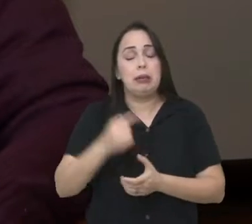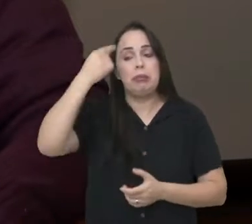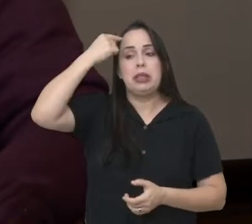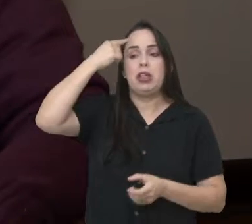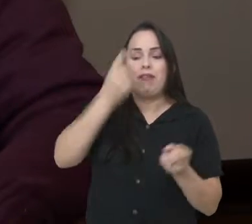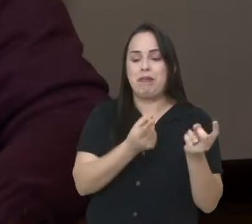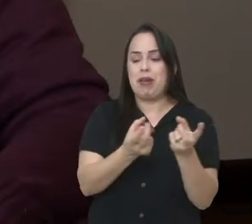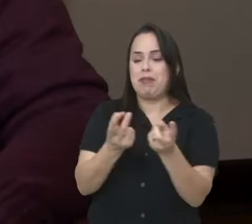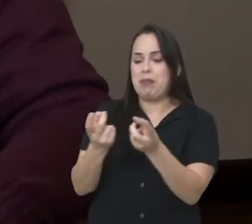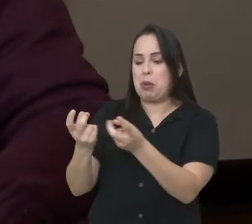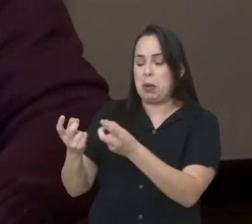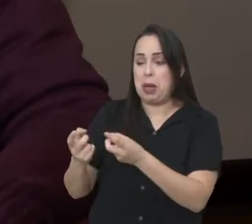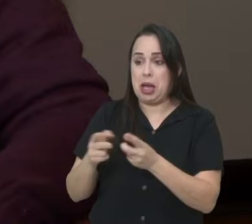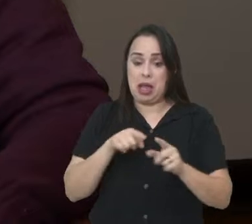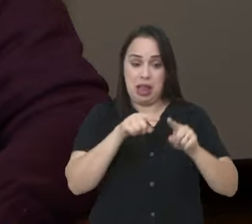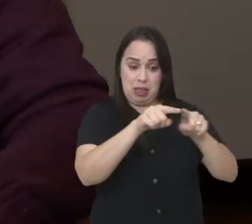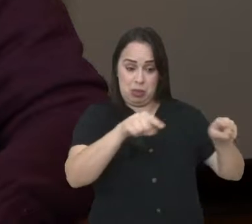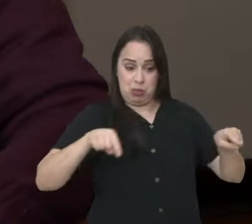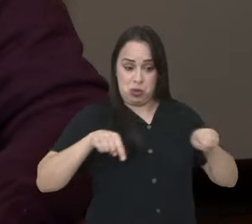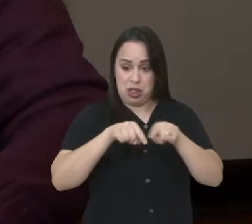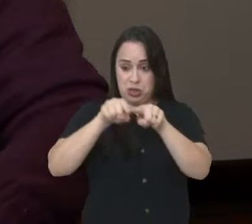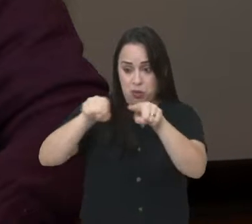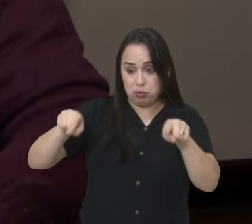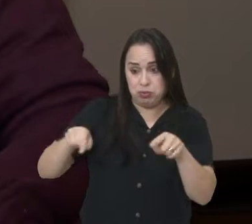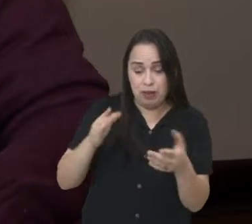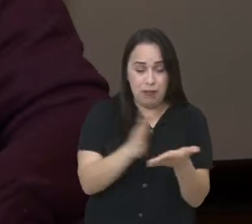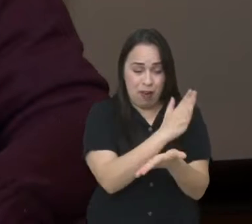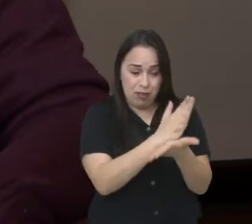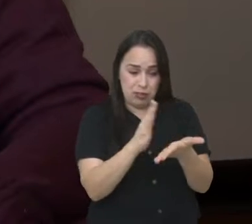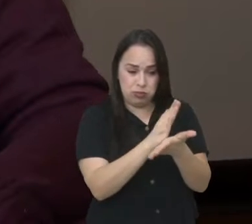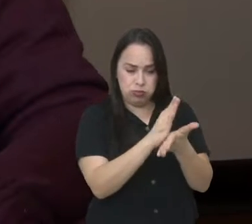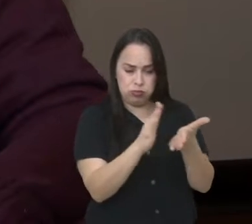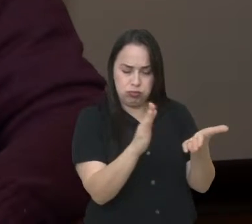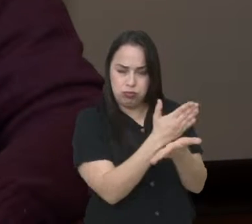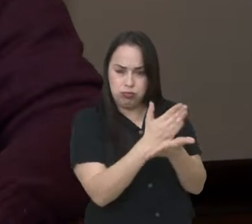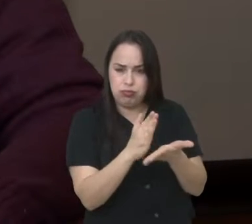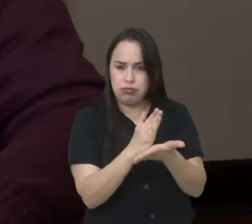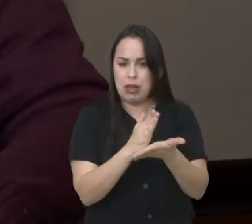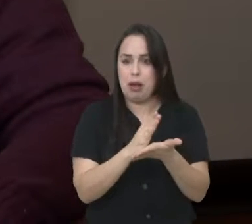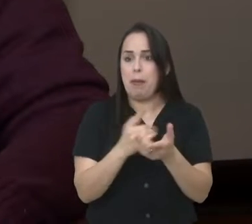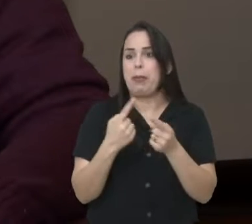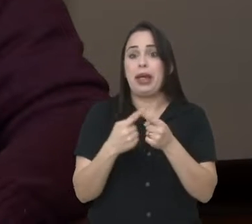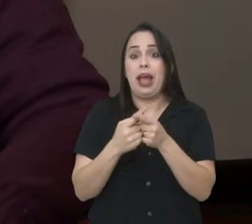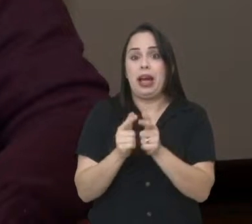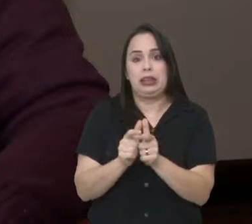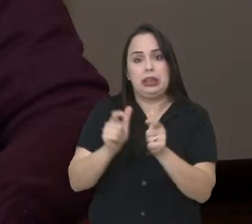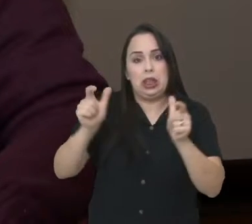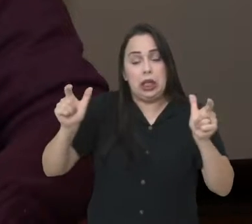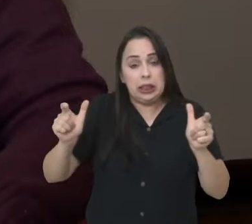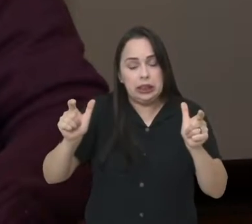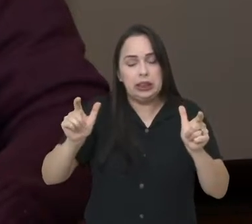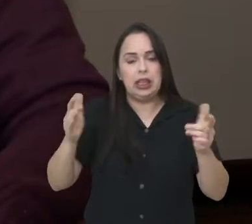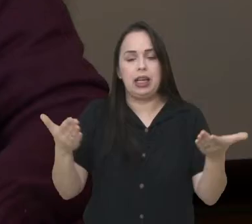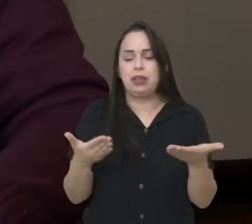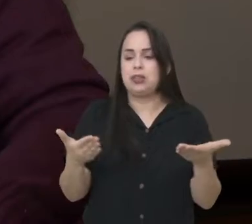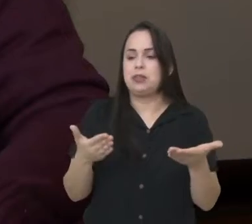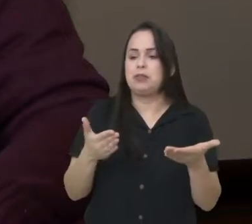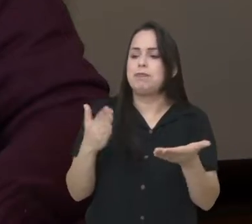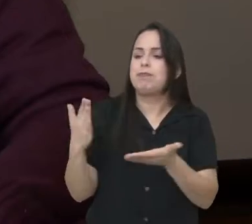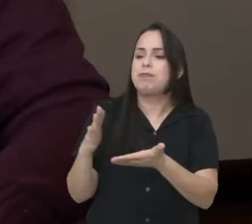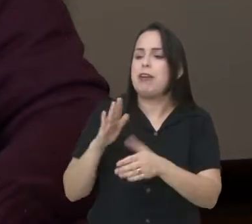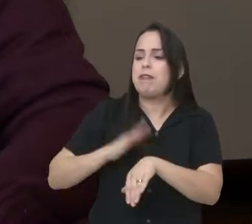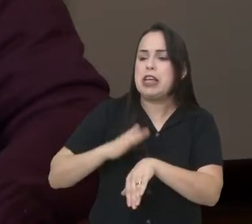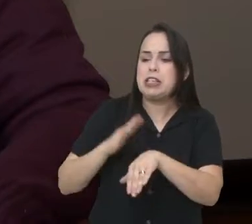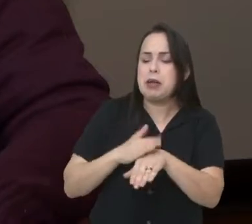vender, vou picar em lote essa chácara, que era grande, né? Vou picar em lote e vou fazer umas casas e